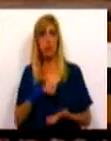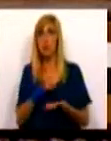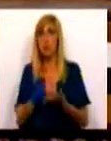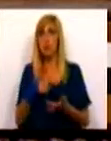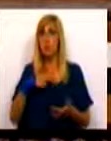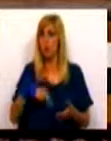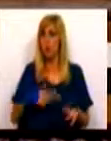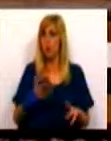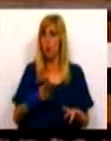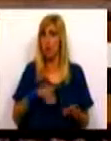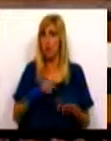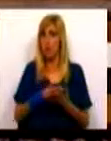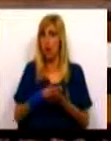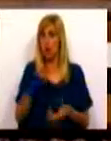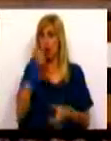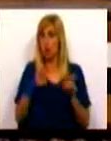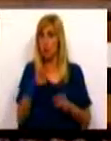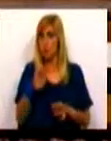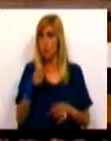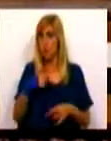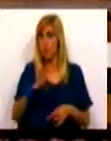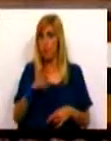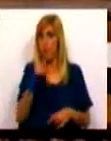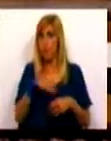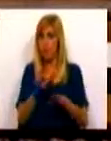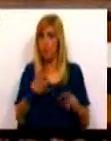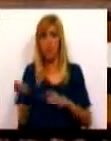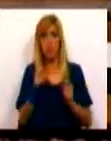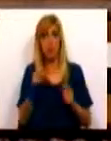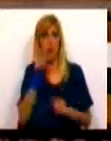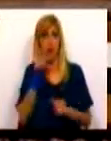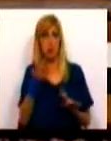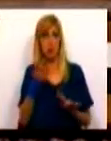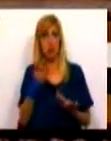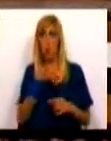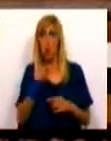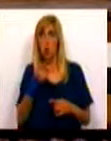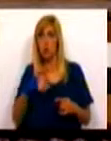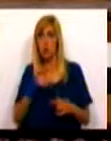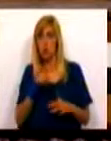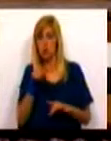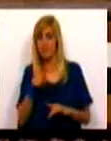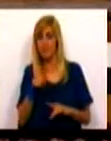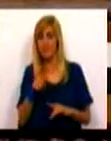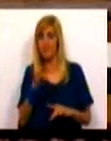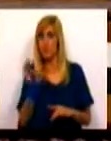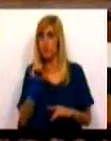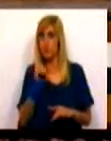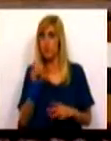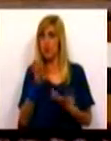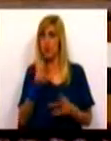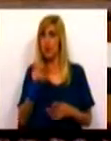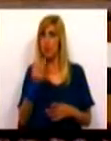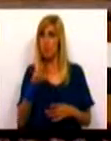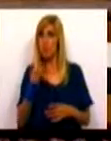país presta aos banhistas, logo um debate relevante. Longe de nós está já o século em que Ramalho